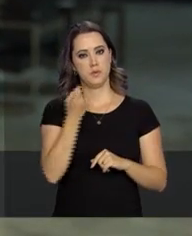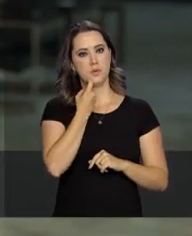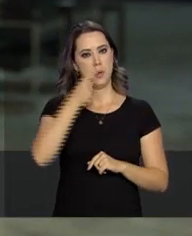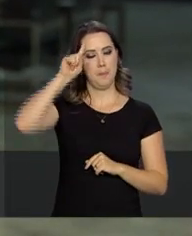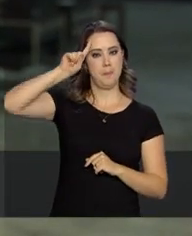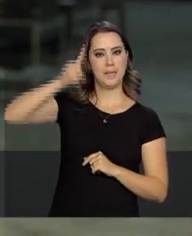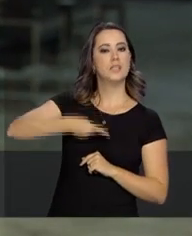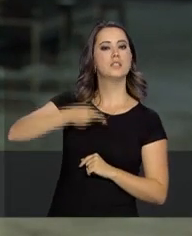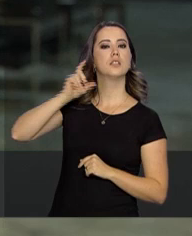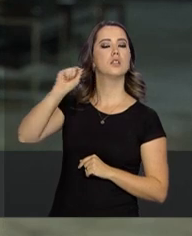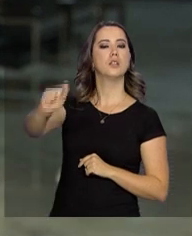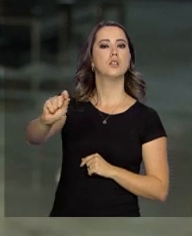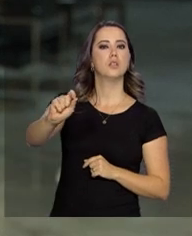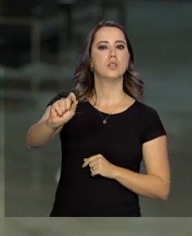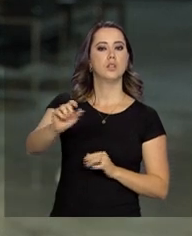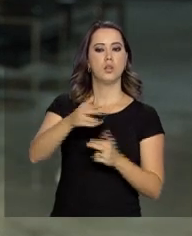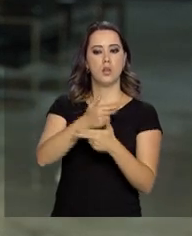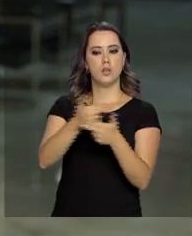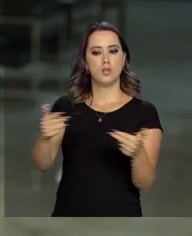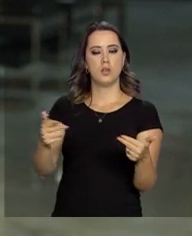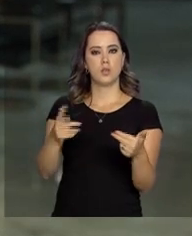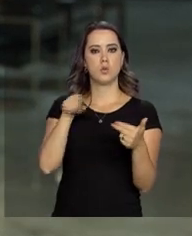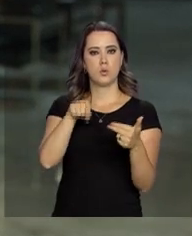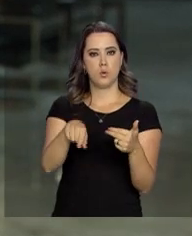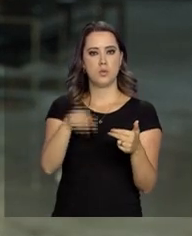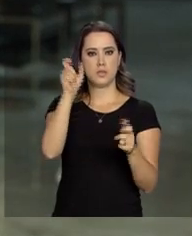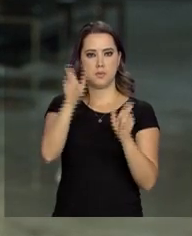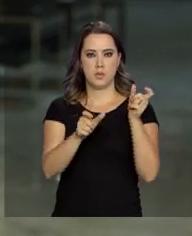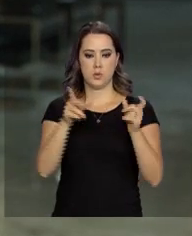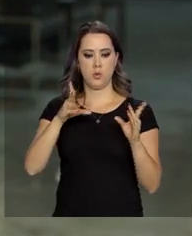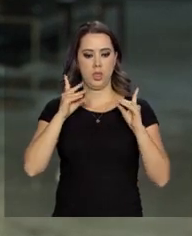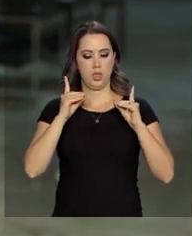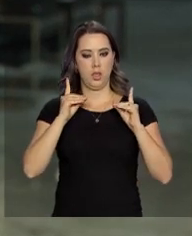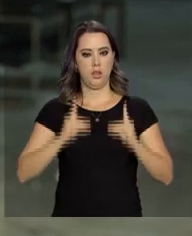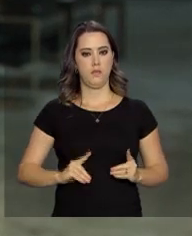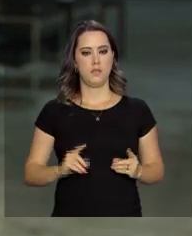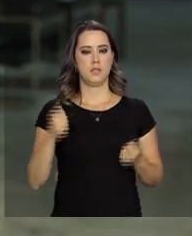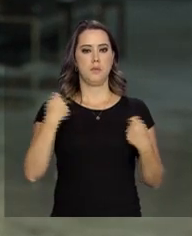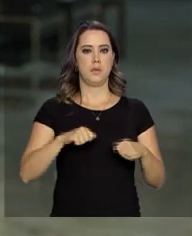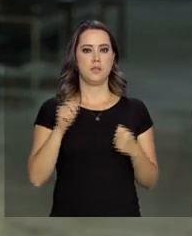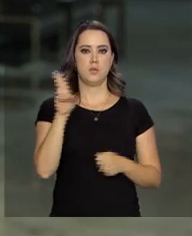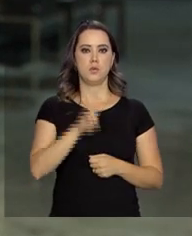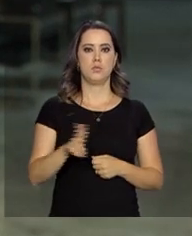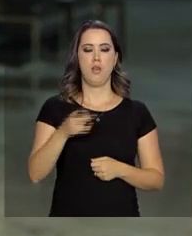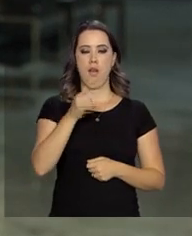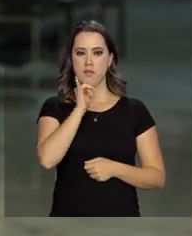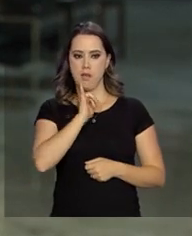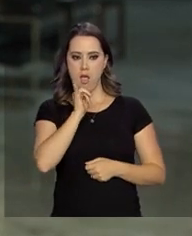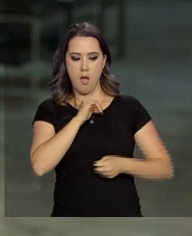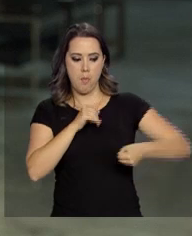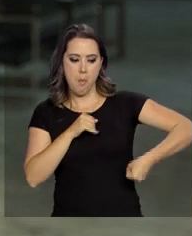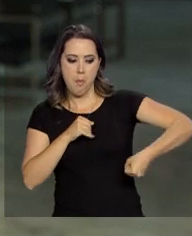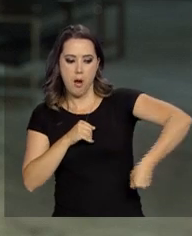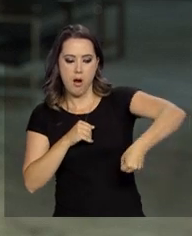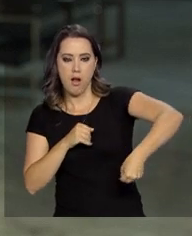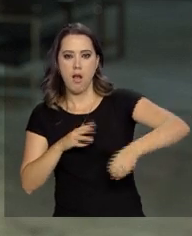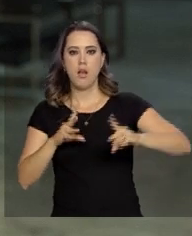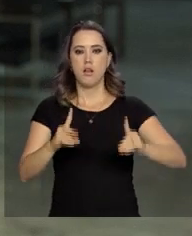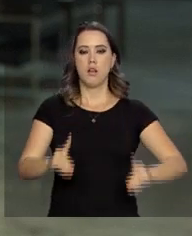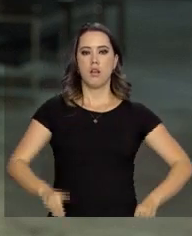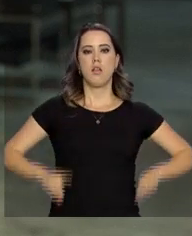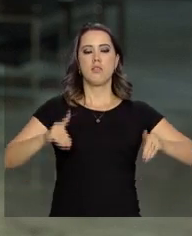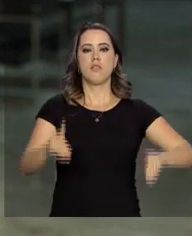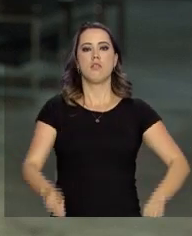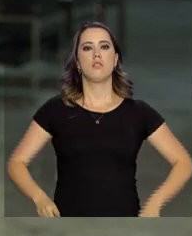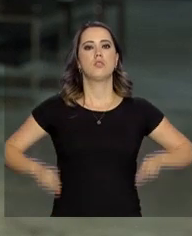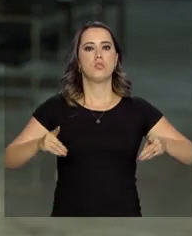determina que os equipamentos necessários às pessoas com deficiência como bengala ou muleta andador cadeiras